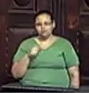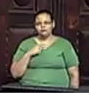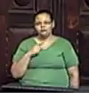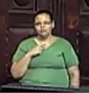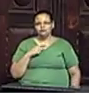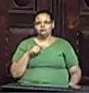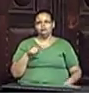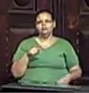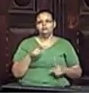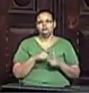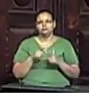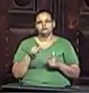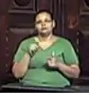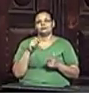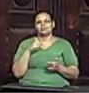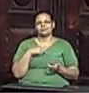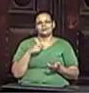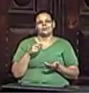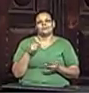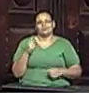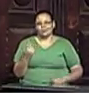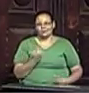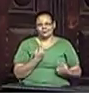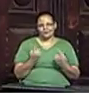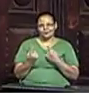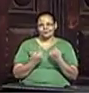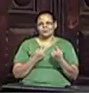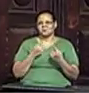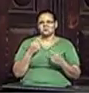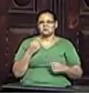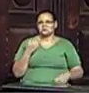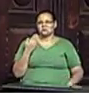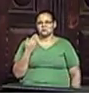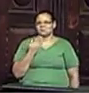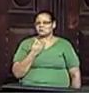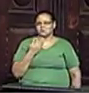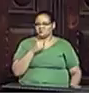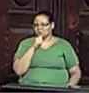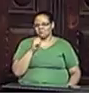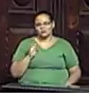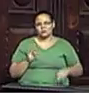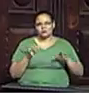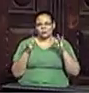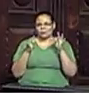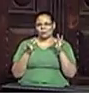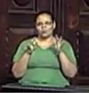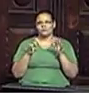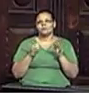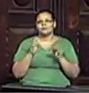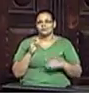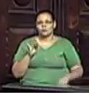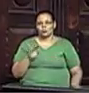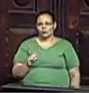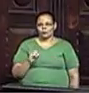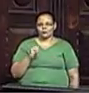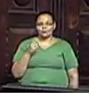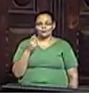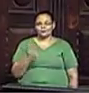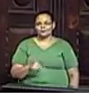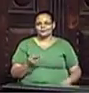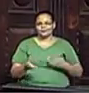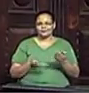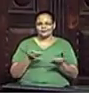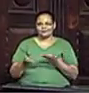de drogadição e que não tem nenhum disciplinamento, não observa nenhum critério técnico, não observa nenhum critério sobre a natureza do atendimento a